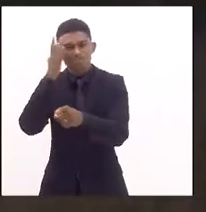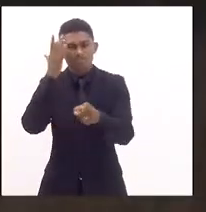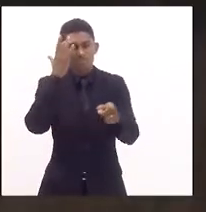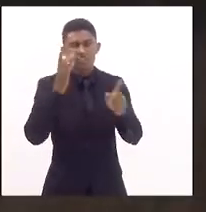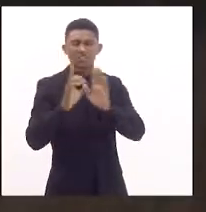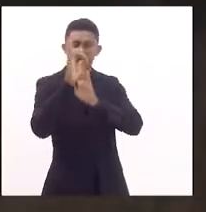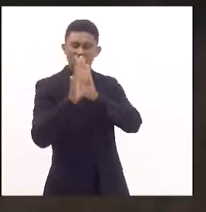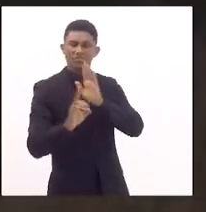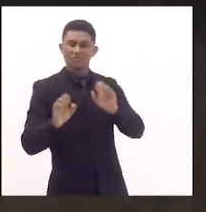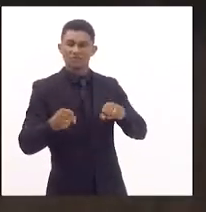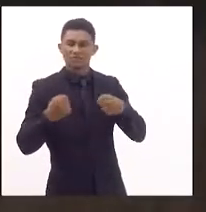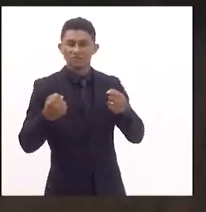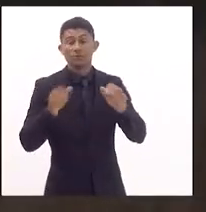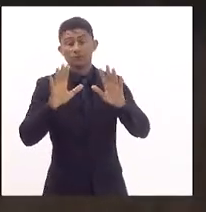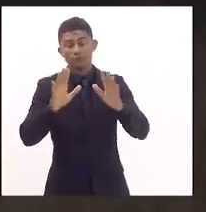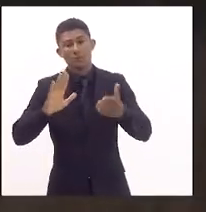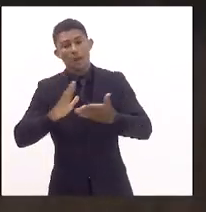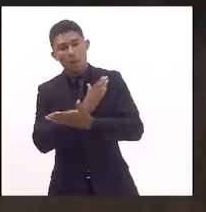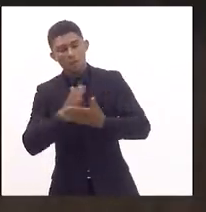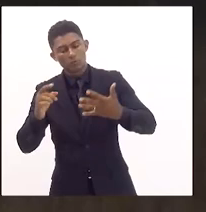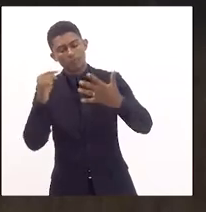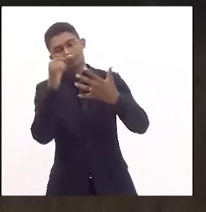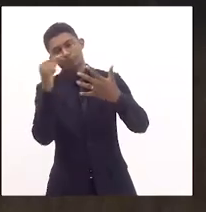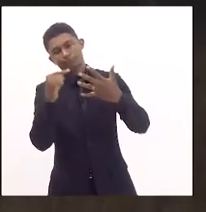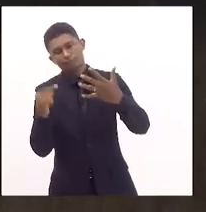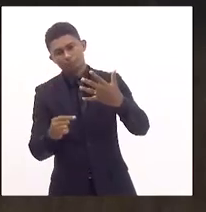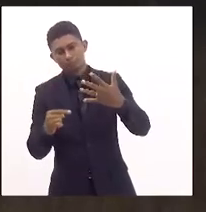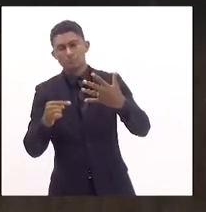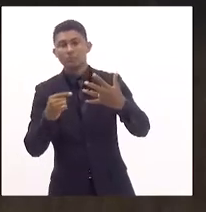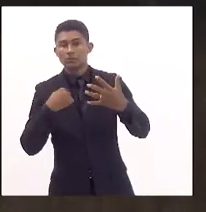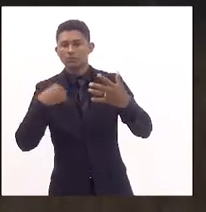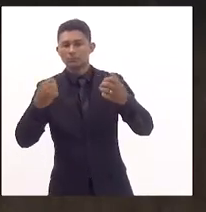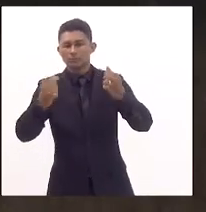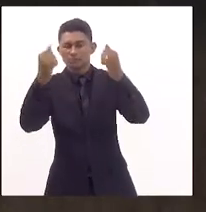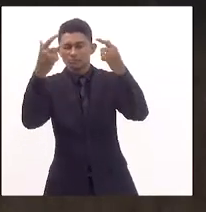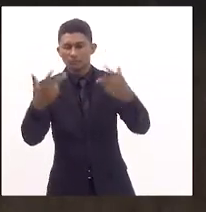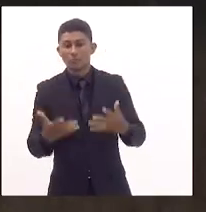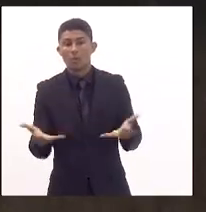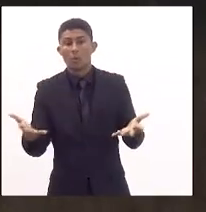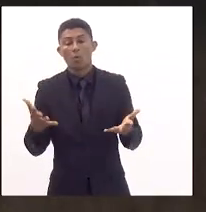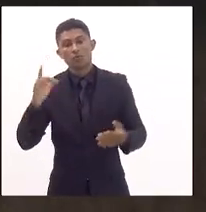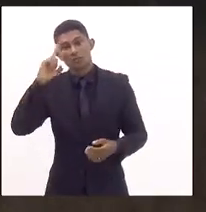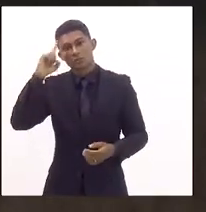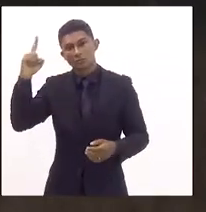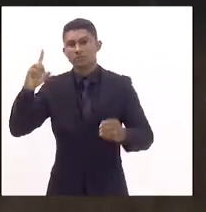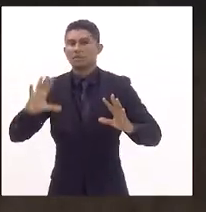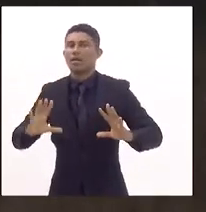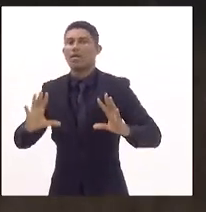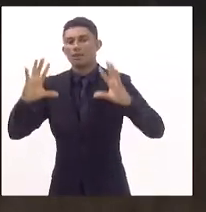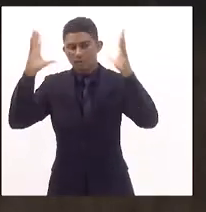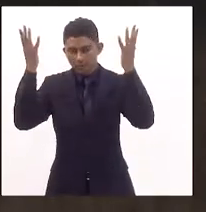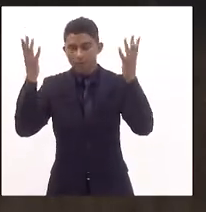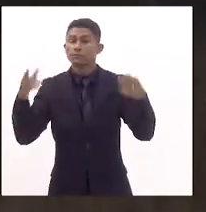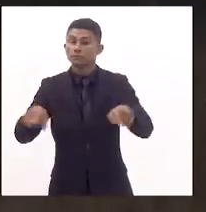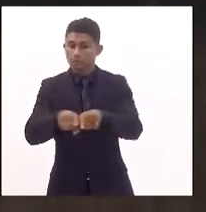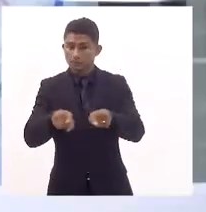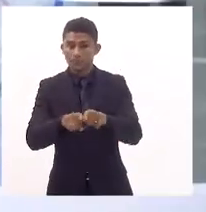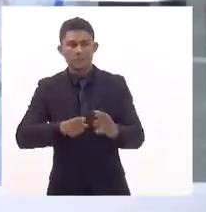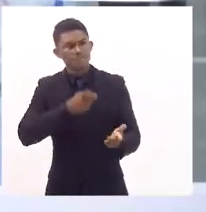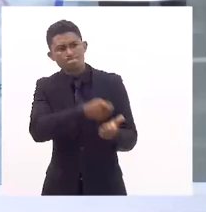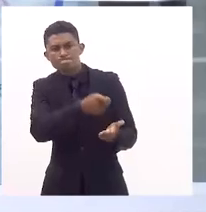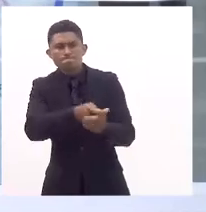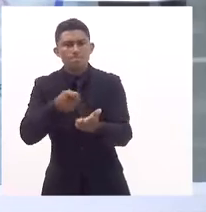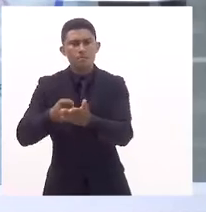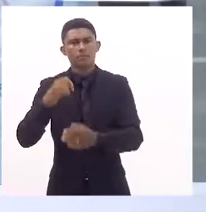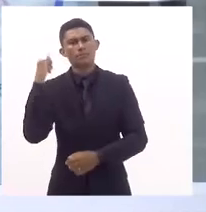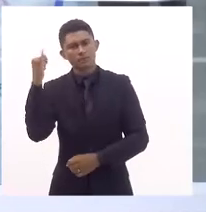fazer algumas observações para a gente, um dia festivo, é para festejar, mas é também para cobrar. Então,